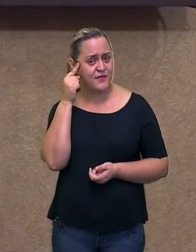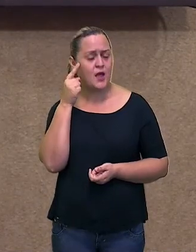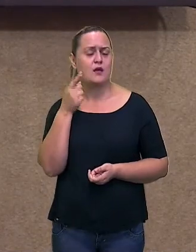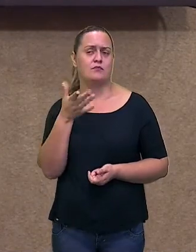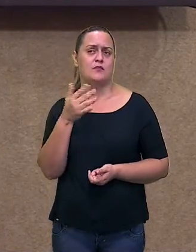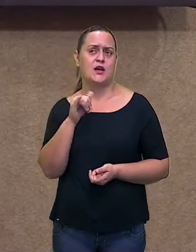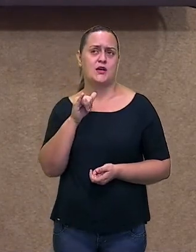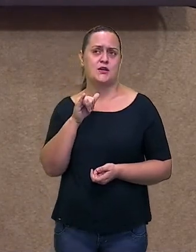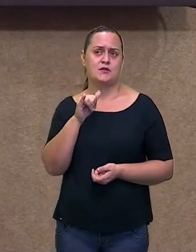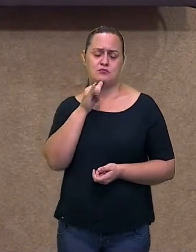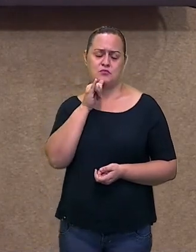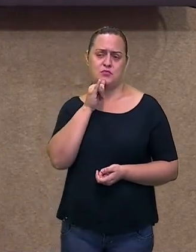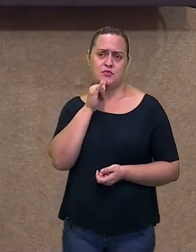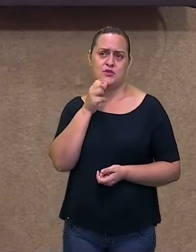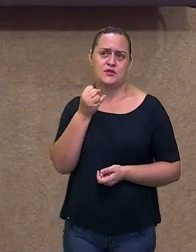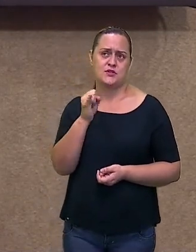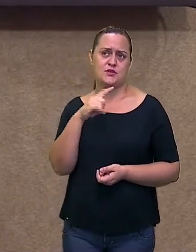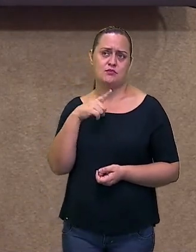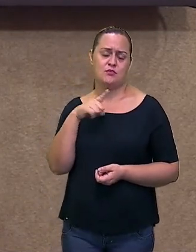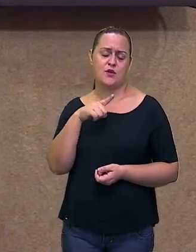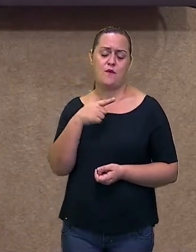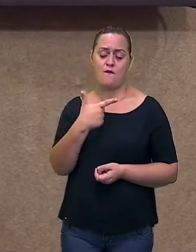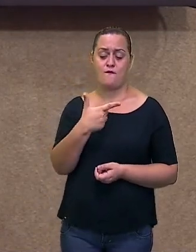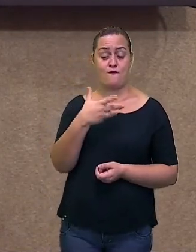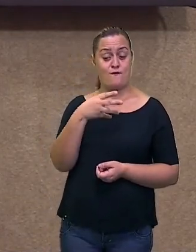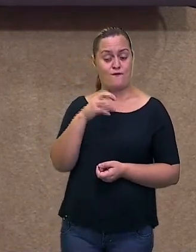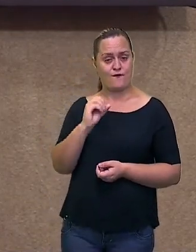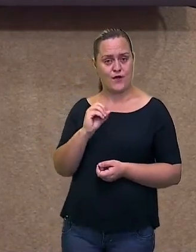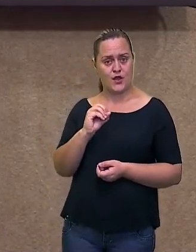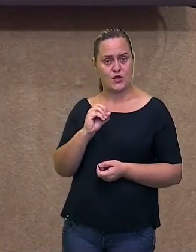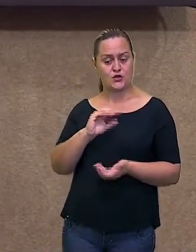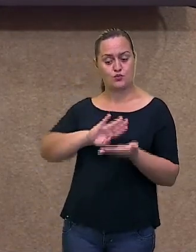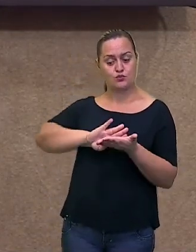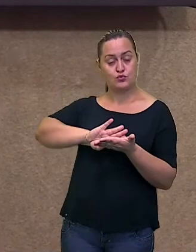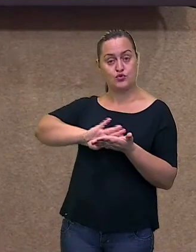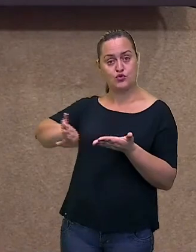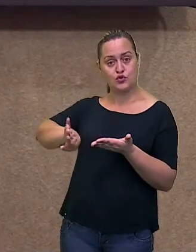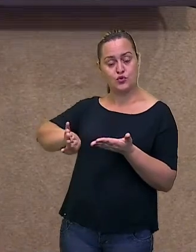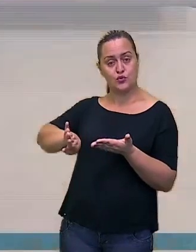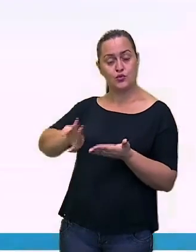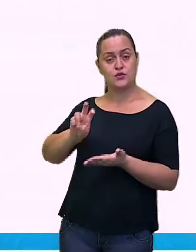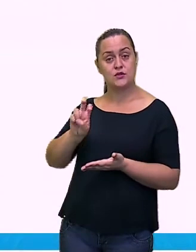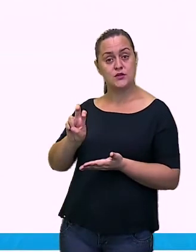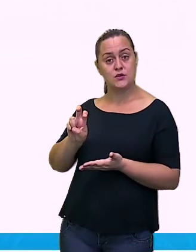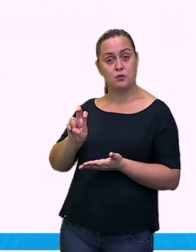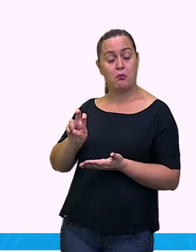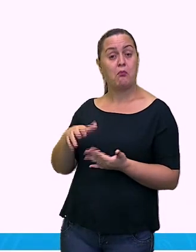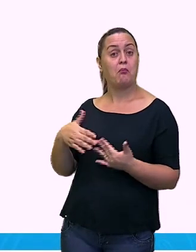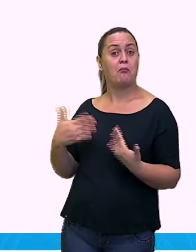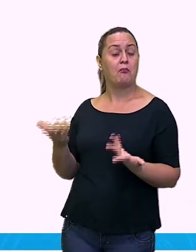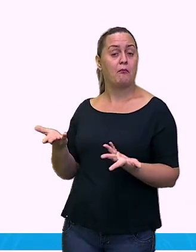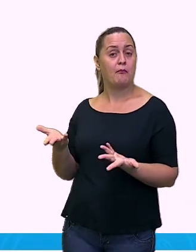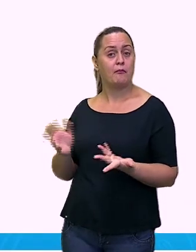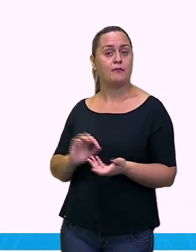tenho 20 e Retiro cinco não dá 15 gols